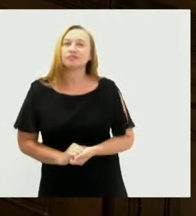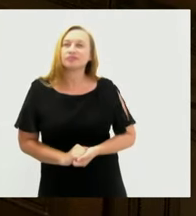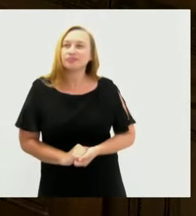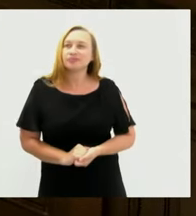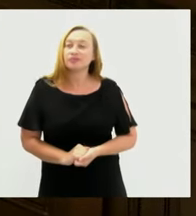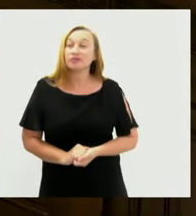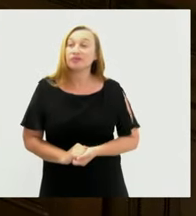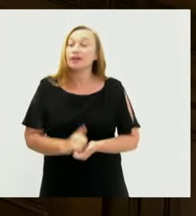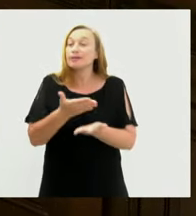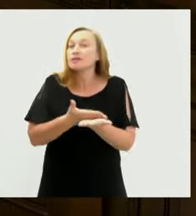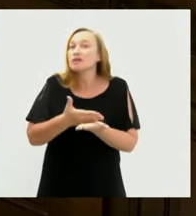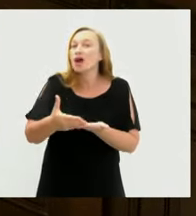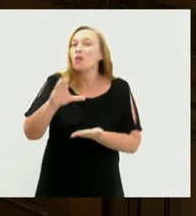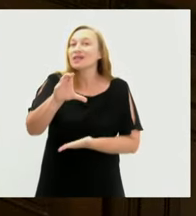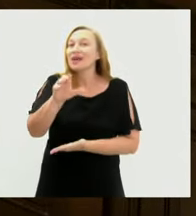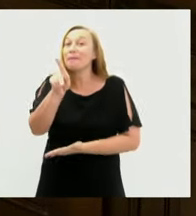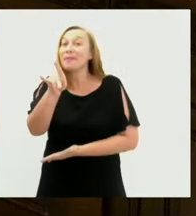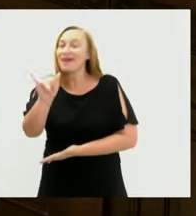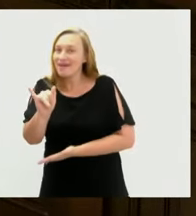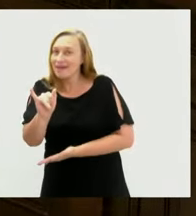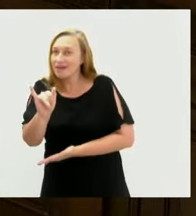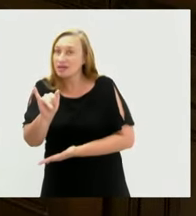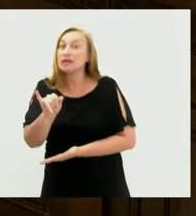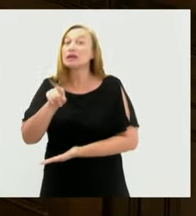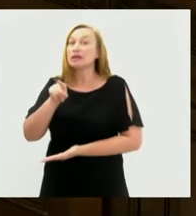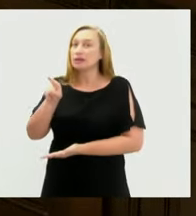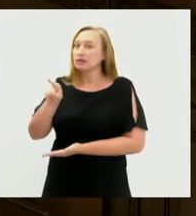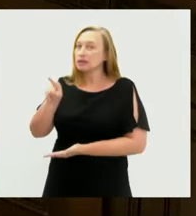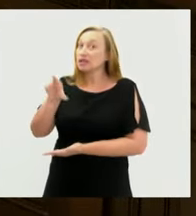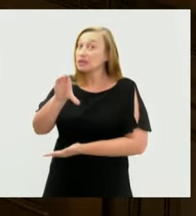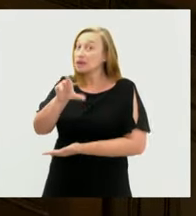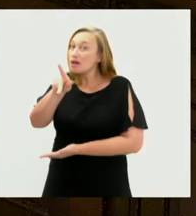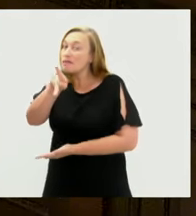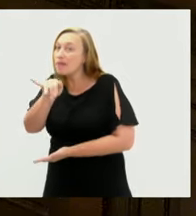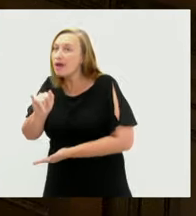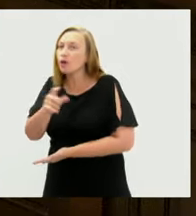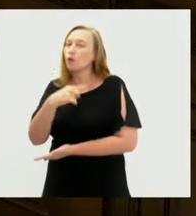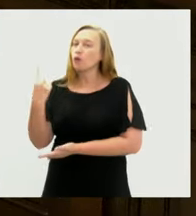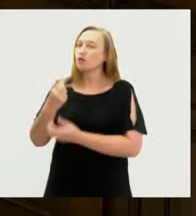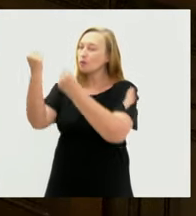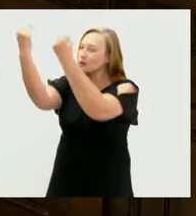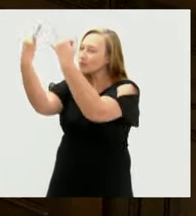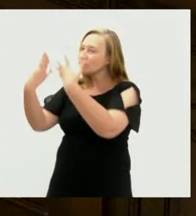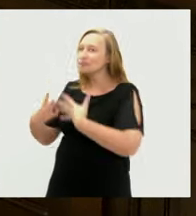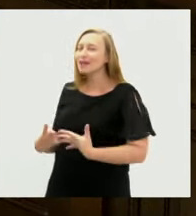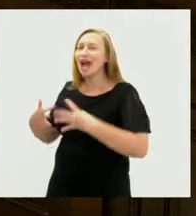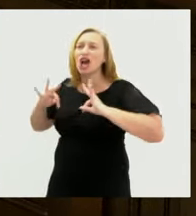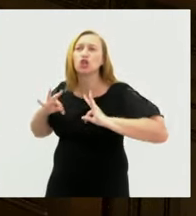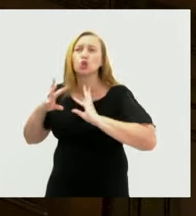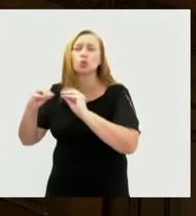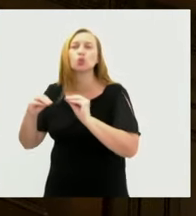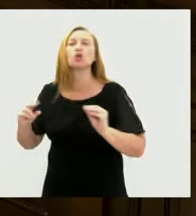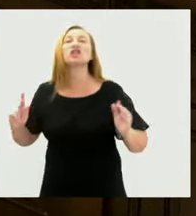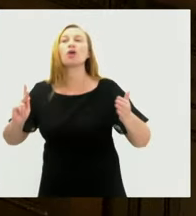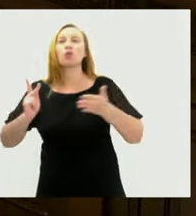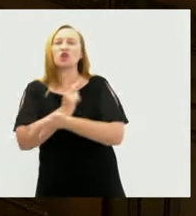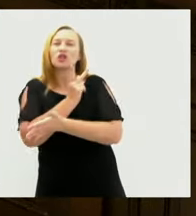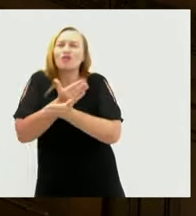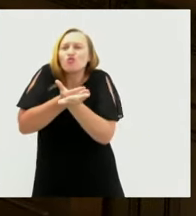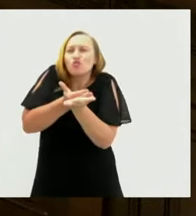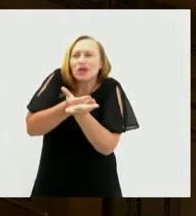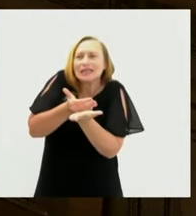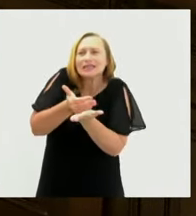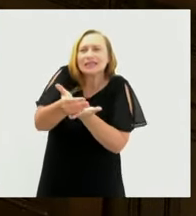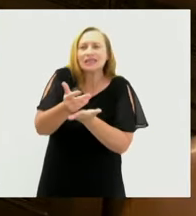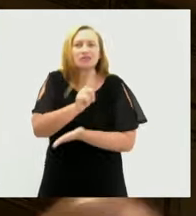CPI. E aí, nessa CPI, nós vamos esclarecer tudo o que está acontecendo, desde o início da gestão